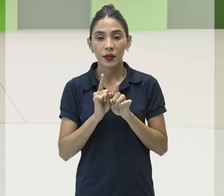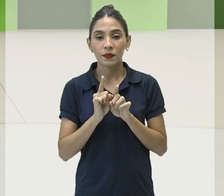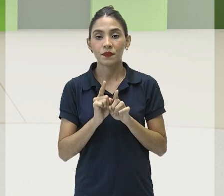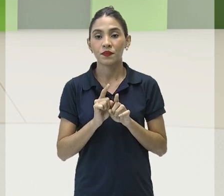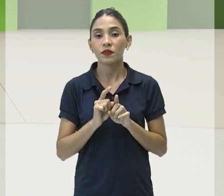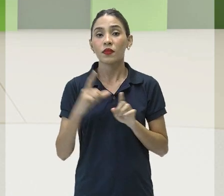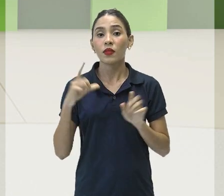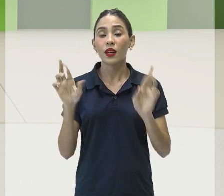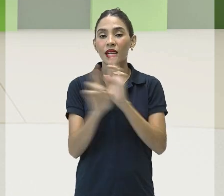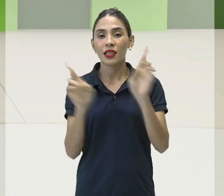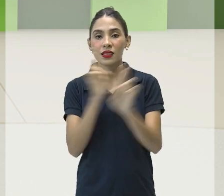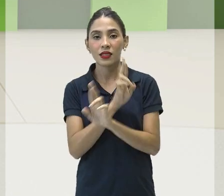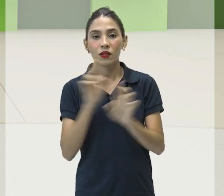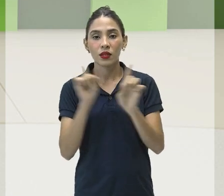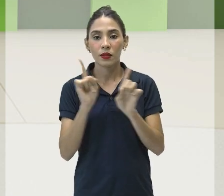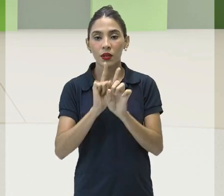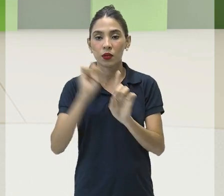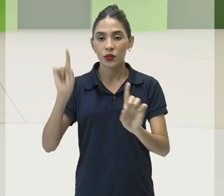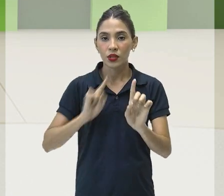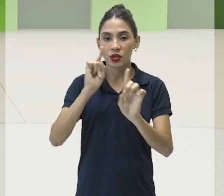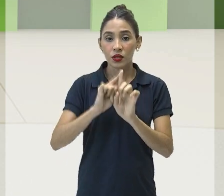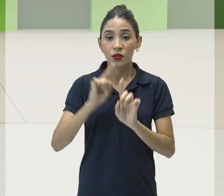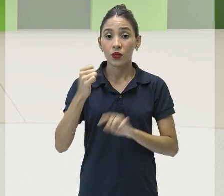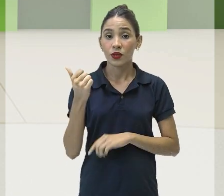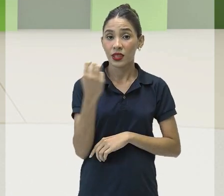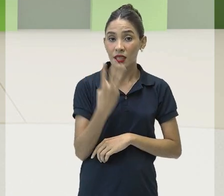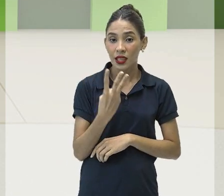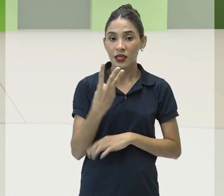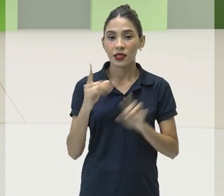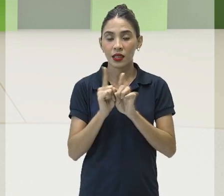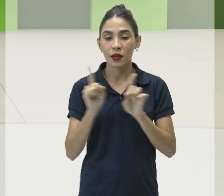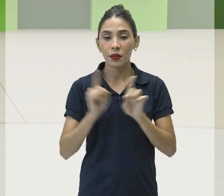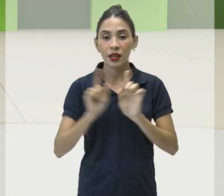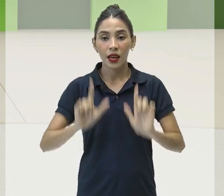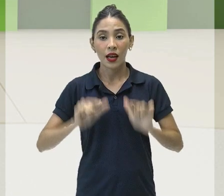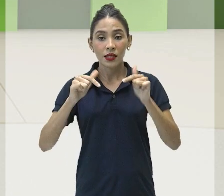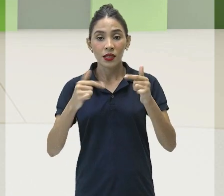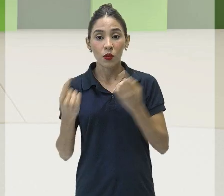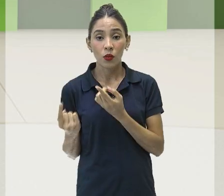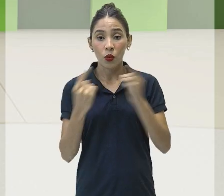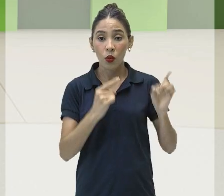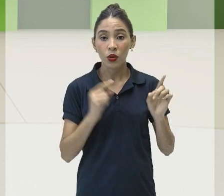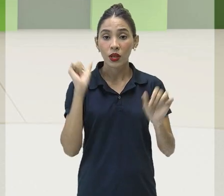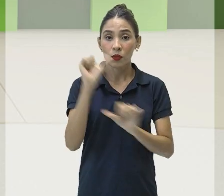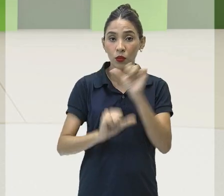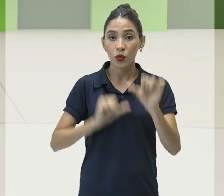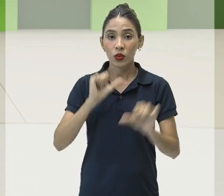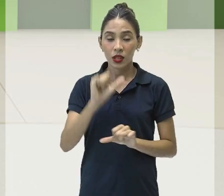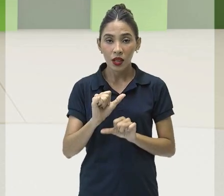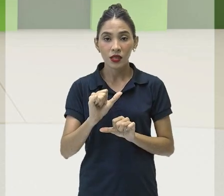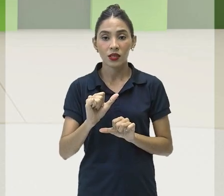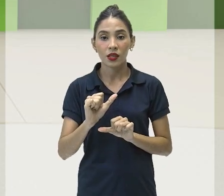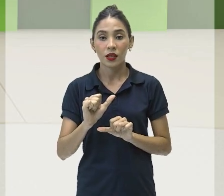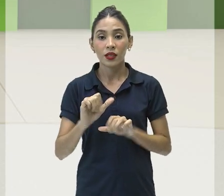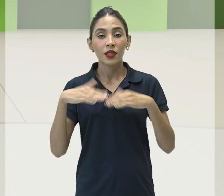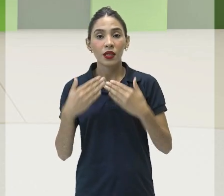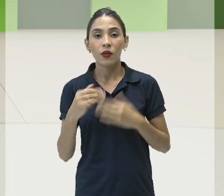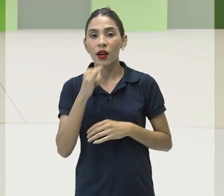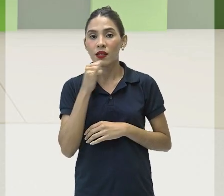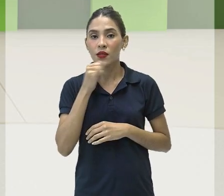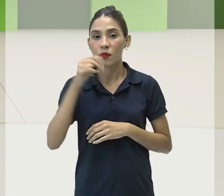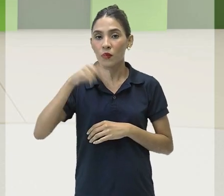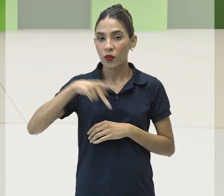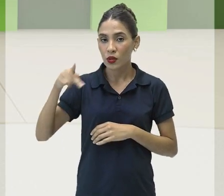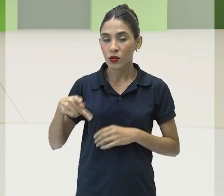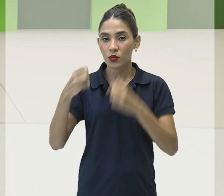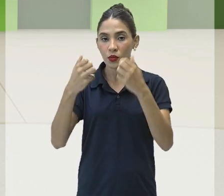a relação com o objetivo 13, que fala sobre a ação contra a mudança global do clima, né? Então, o professor falou